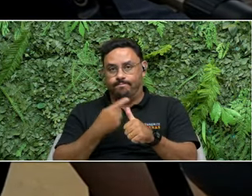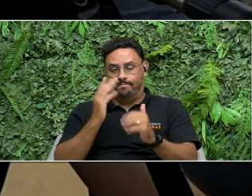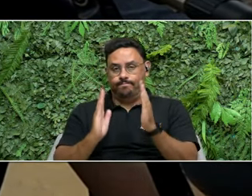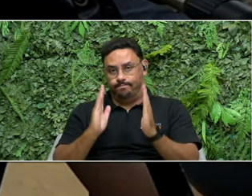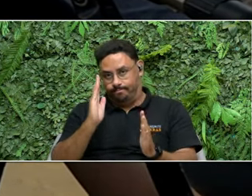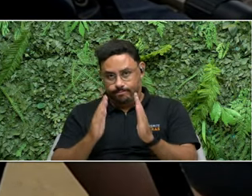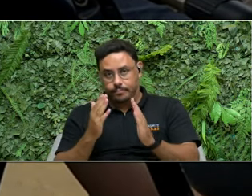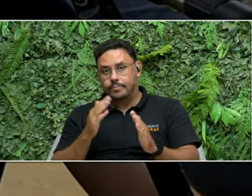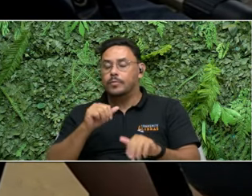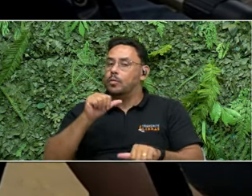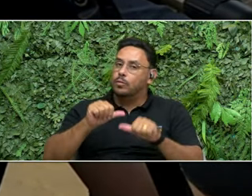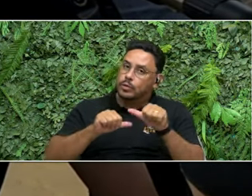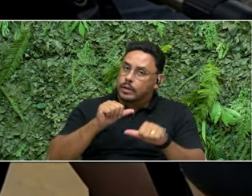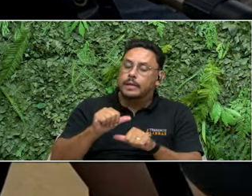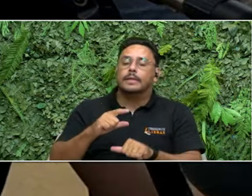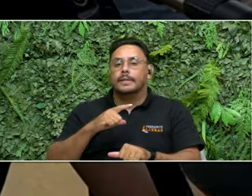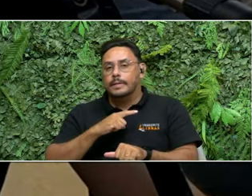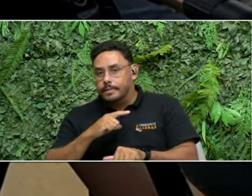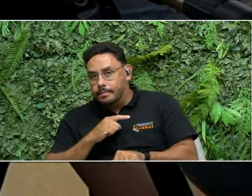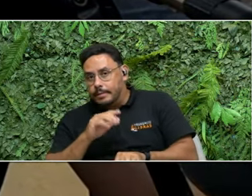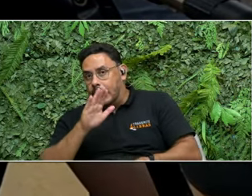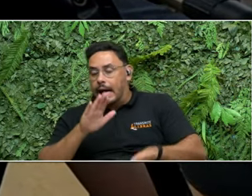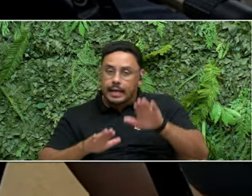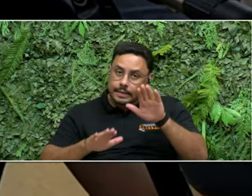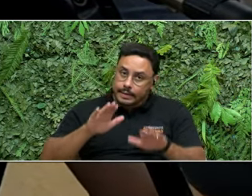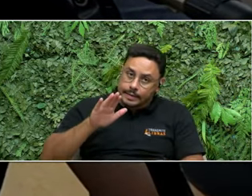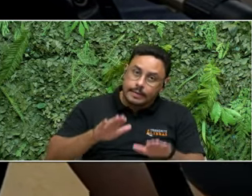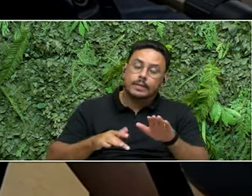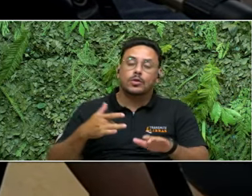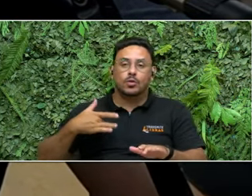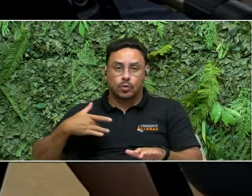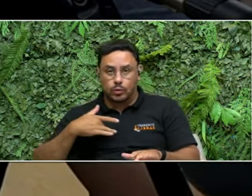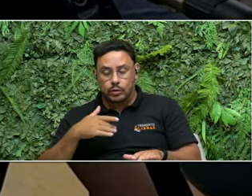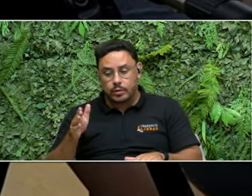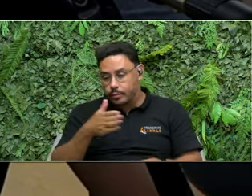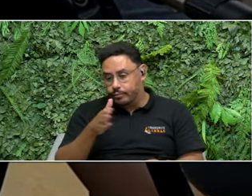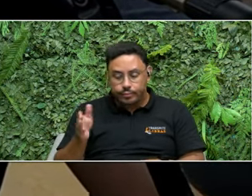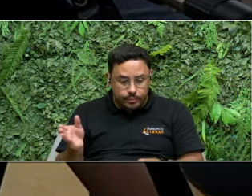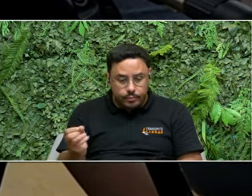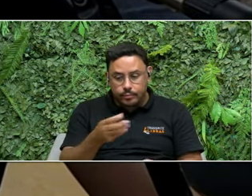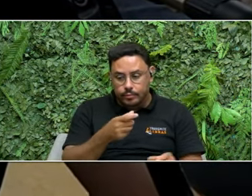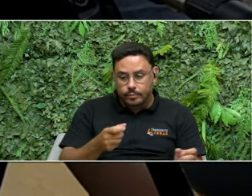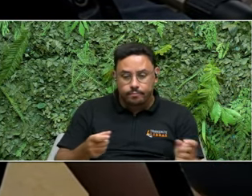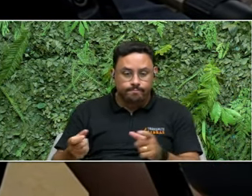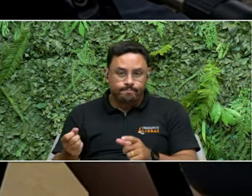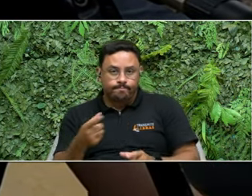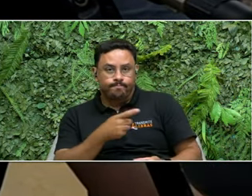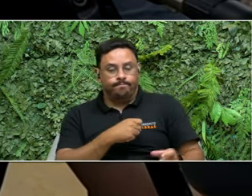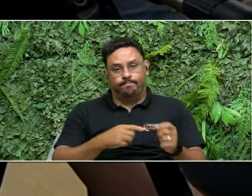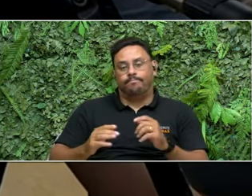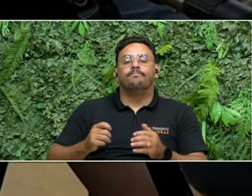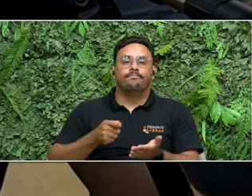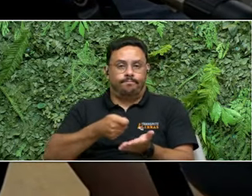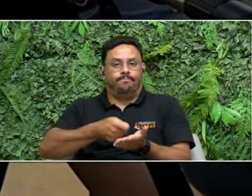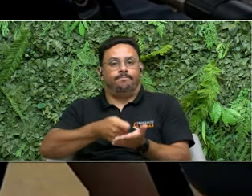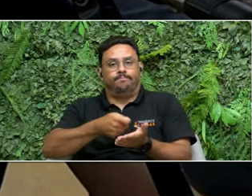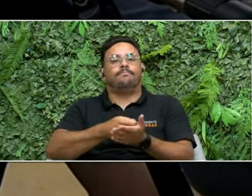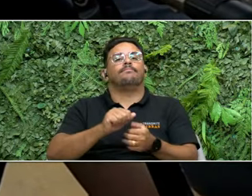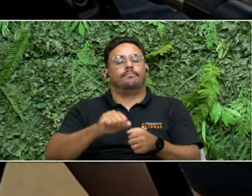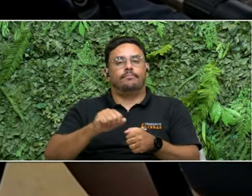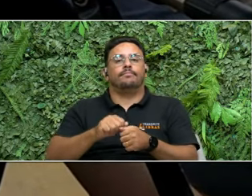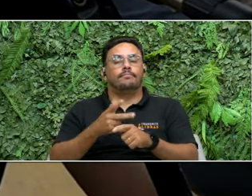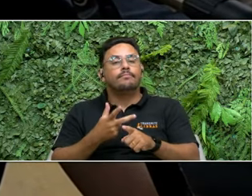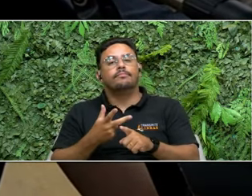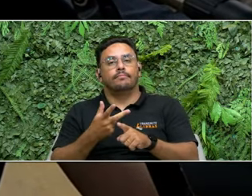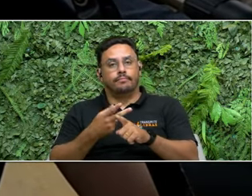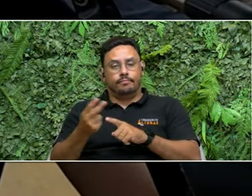oscilações é claro Atlético em alguns momentos deixou o Cruzeiro tocar a bola e isso é uma coisa que certamente será cobrada Por incrível pareça vencendo